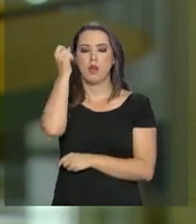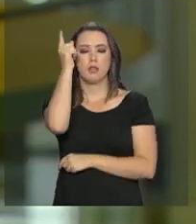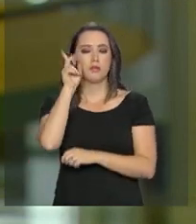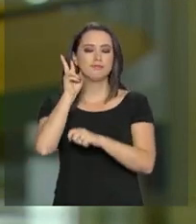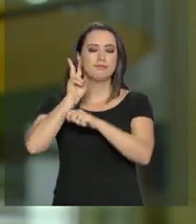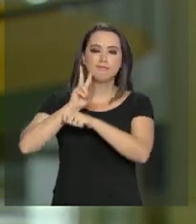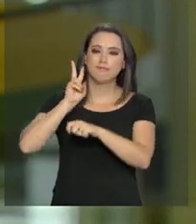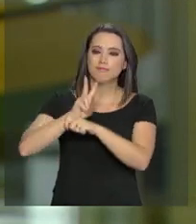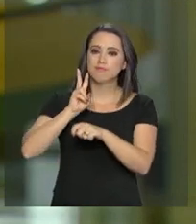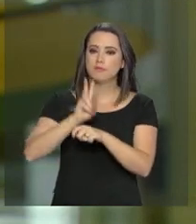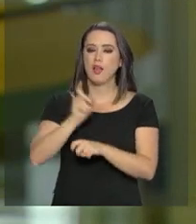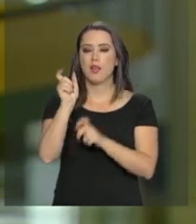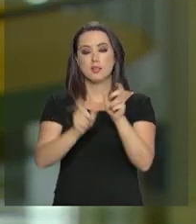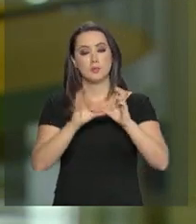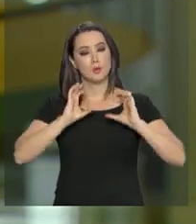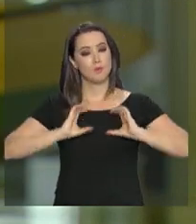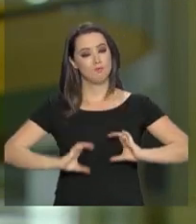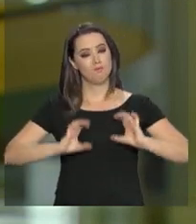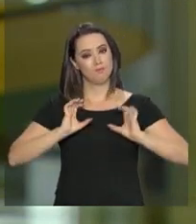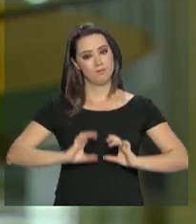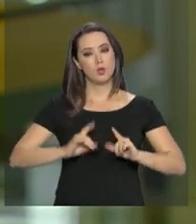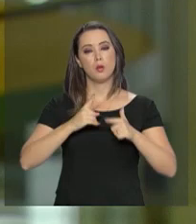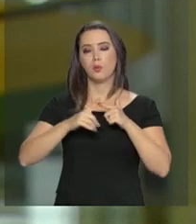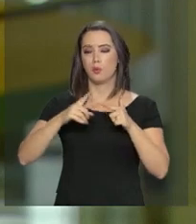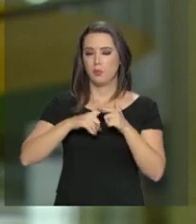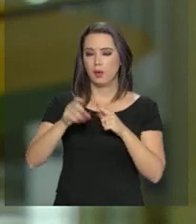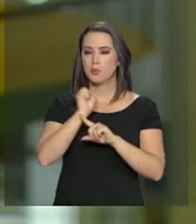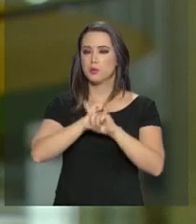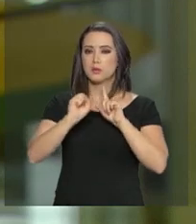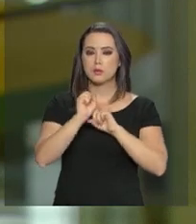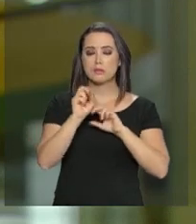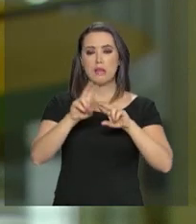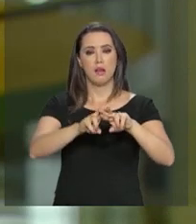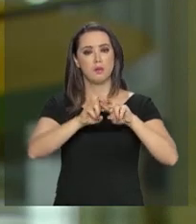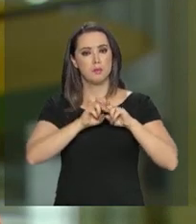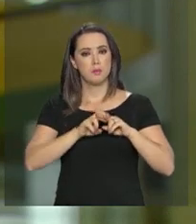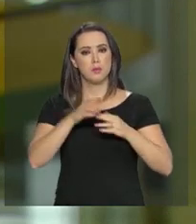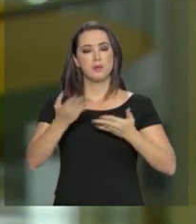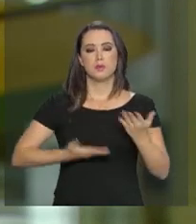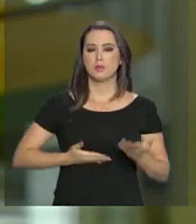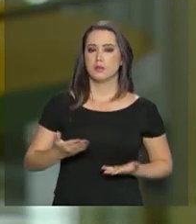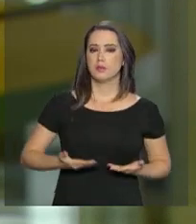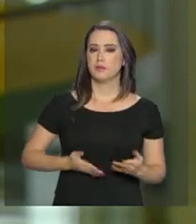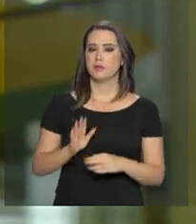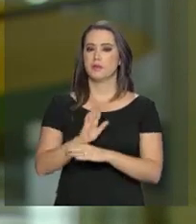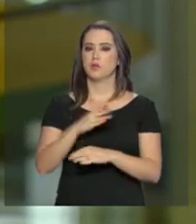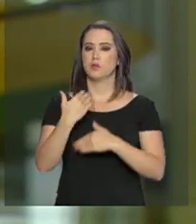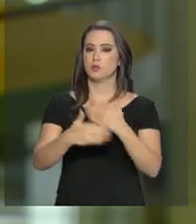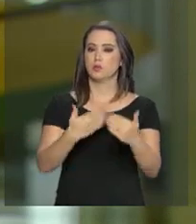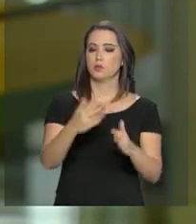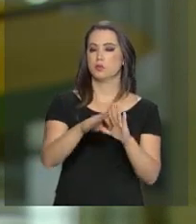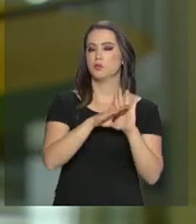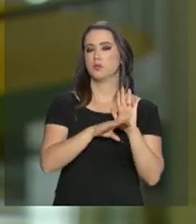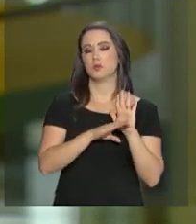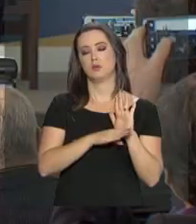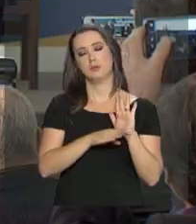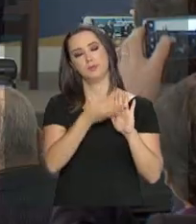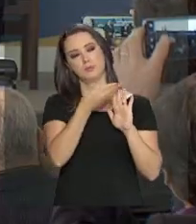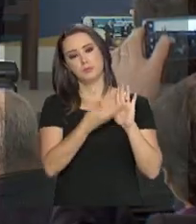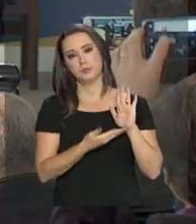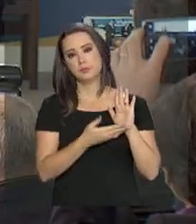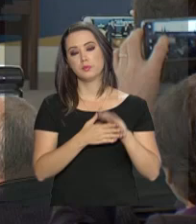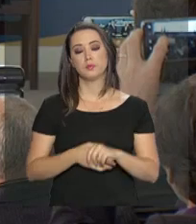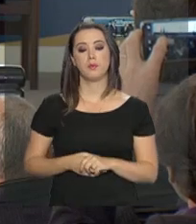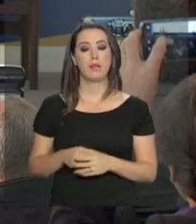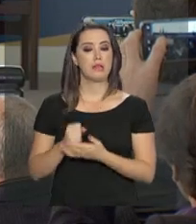aos cidadãos em situação de risco social por meio de serviços benefícios programas e projetos na